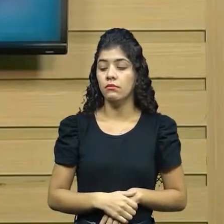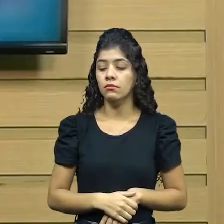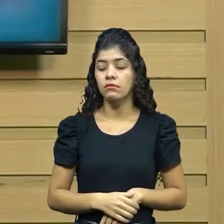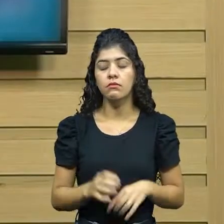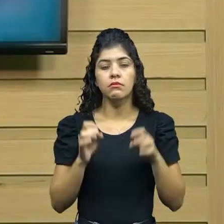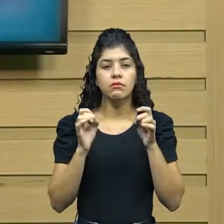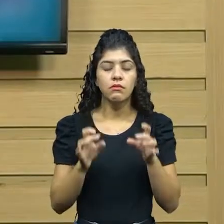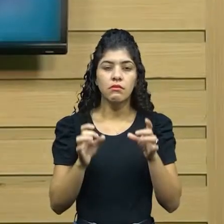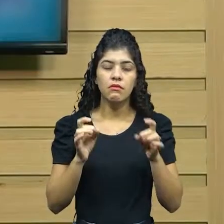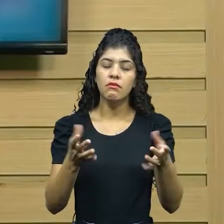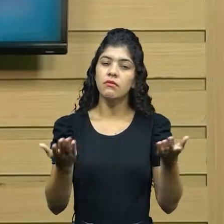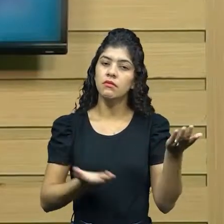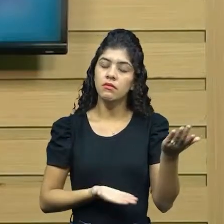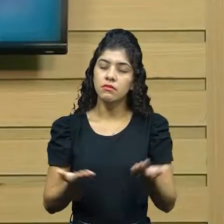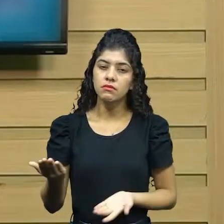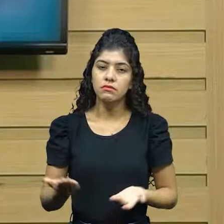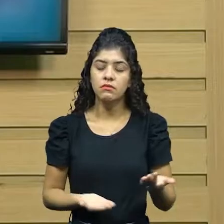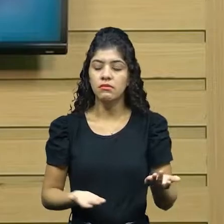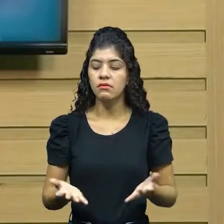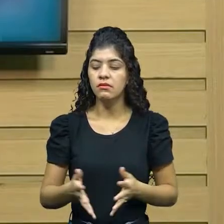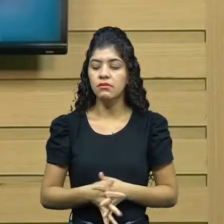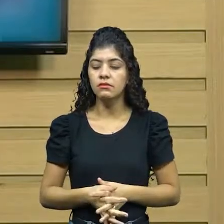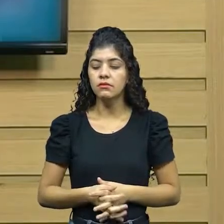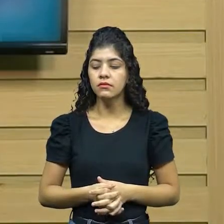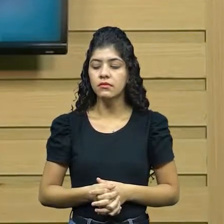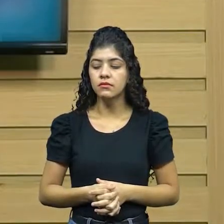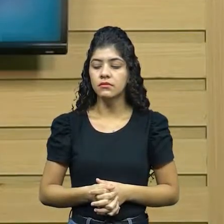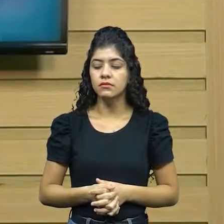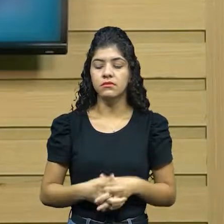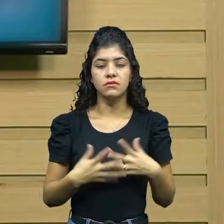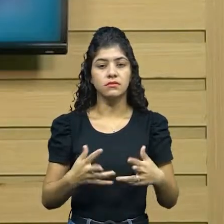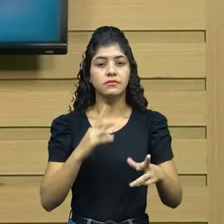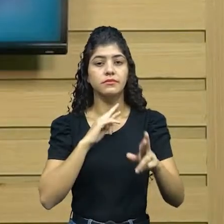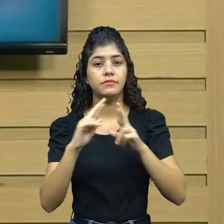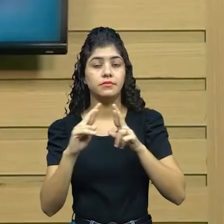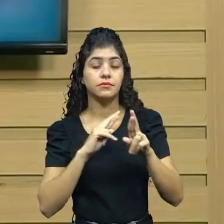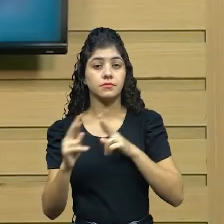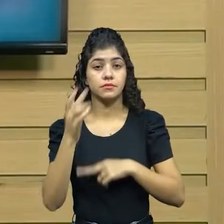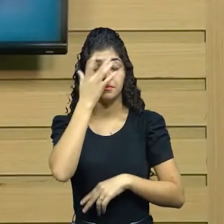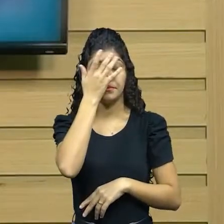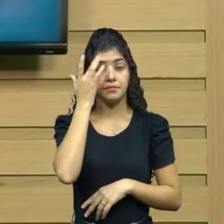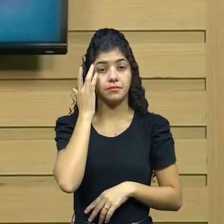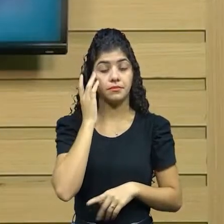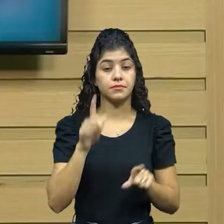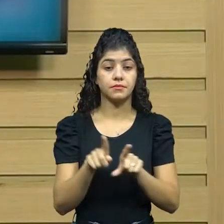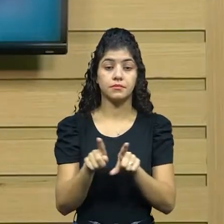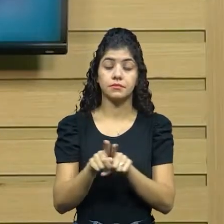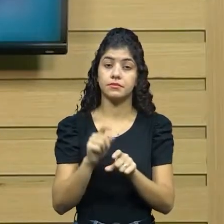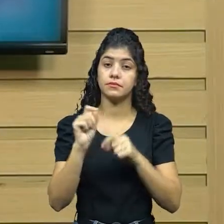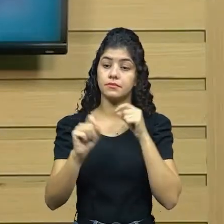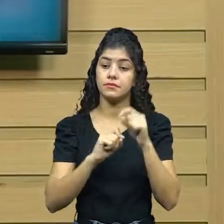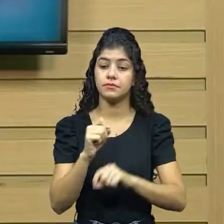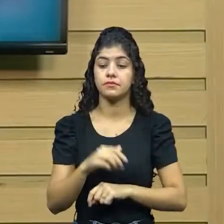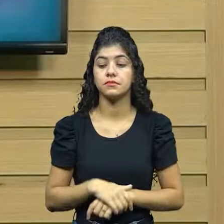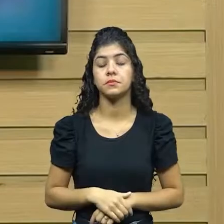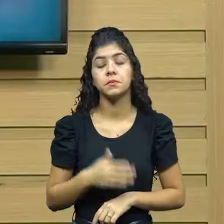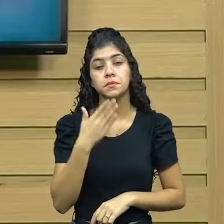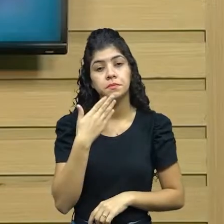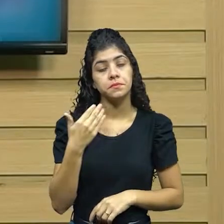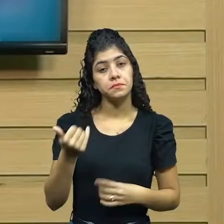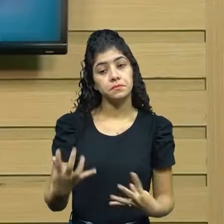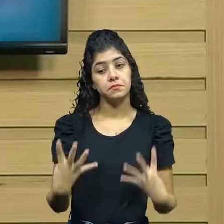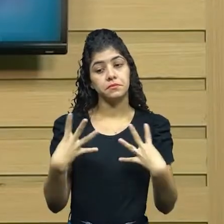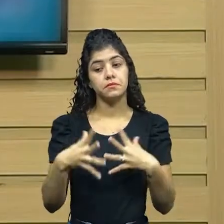vendendo o seu serviço. E aí esse relacionamento entre pessoas se torna muito mais